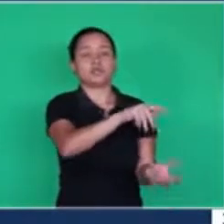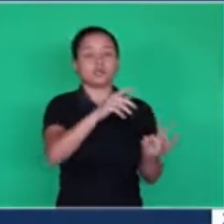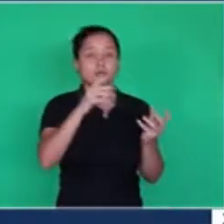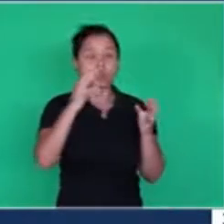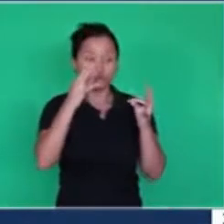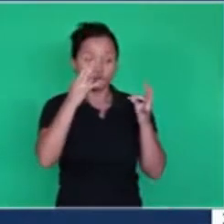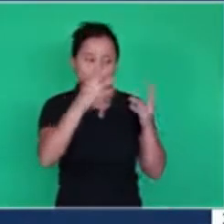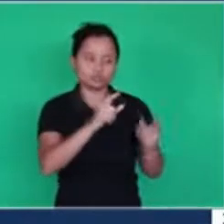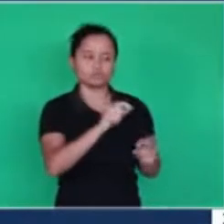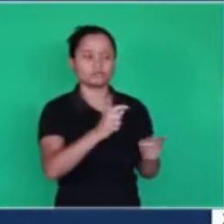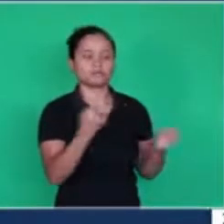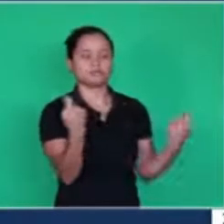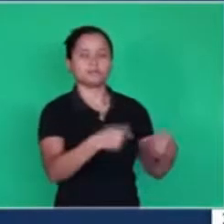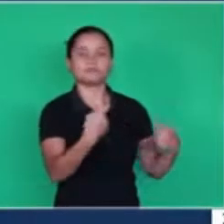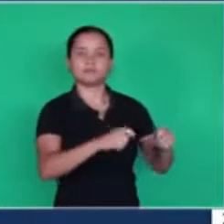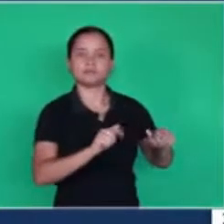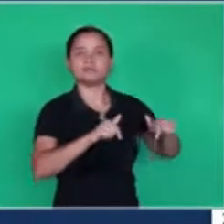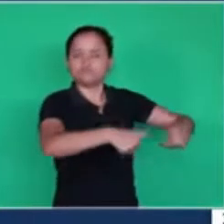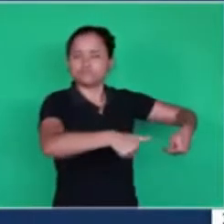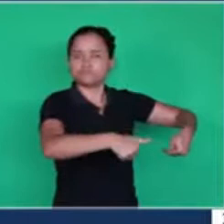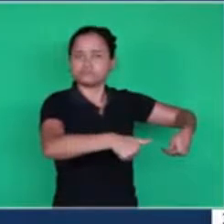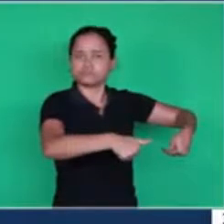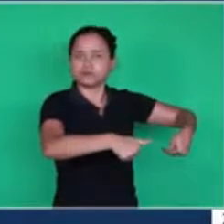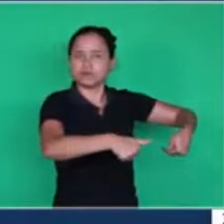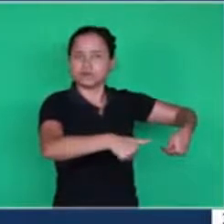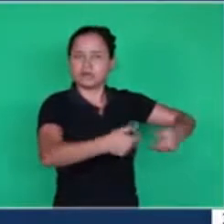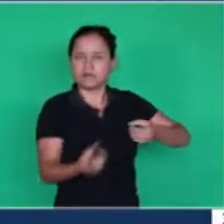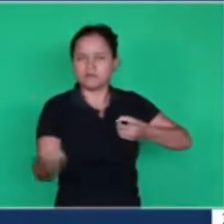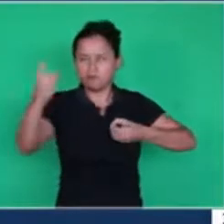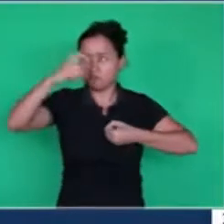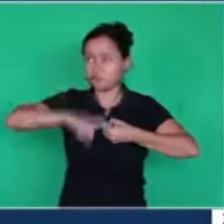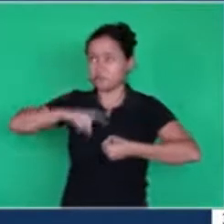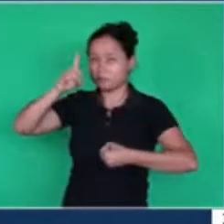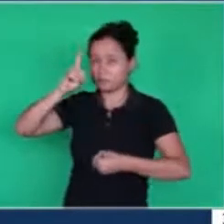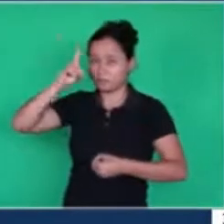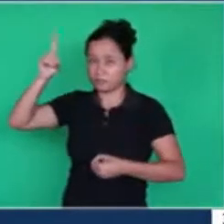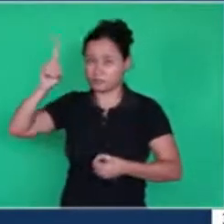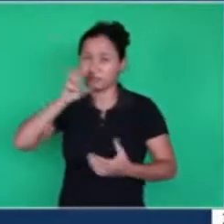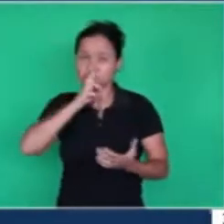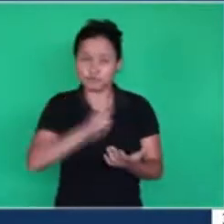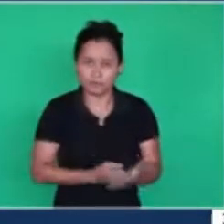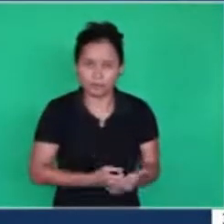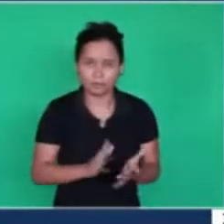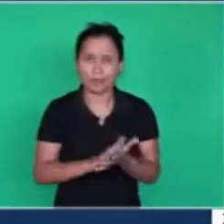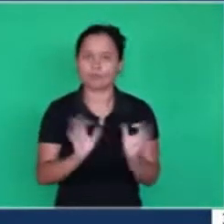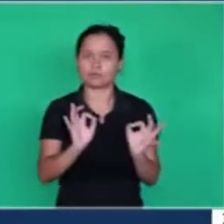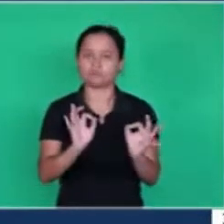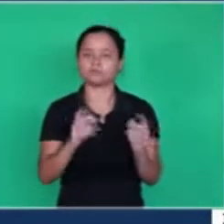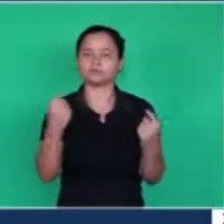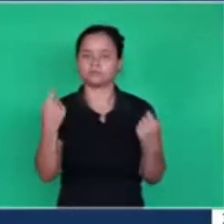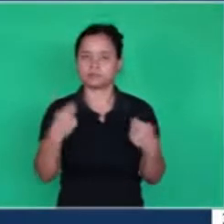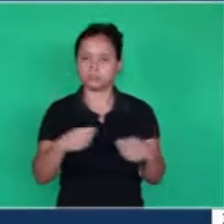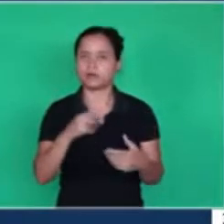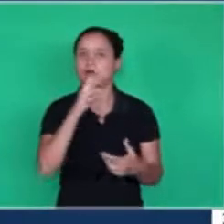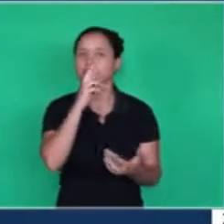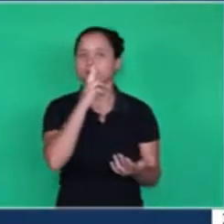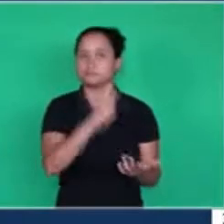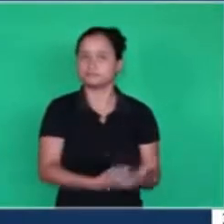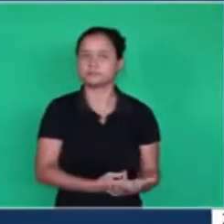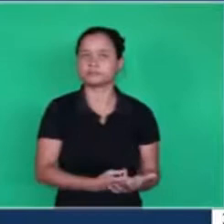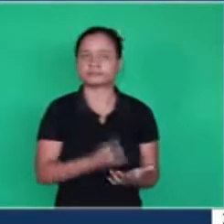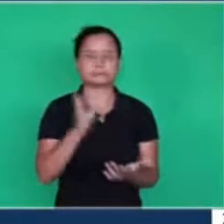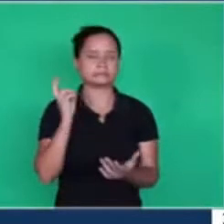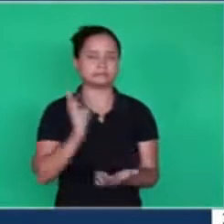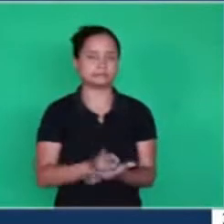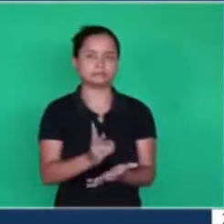que precisa fazer. Nada volta para Deus sem os resultados. Aquilo que física